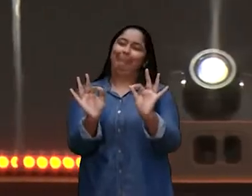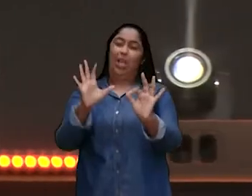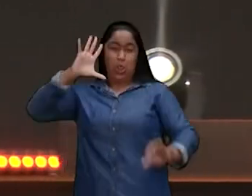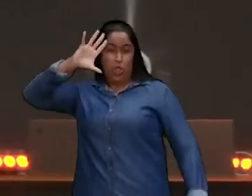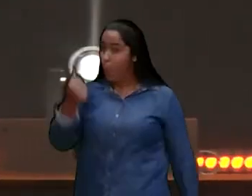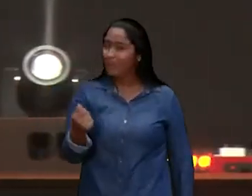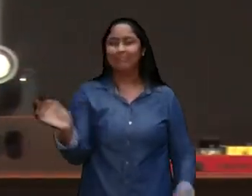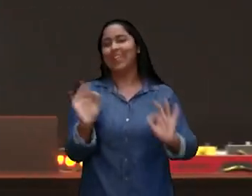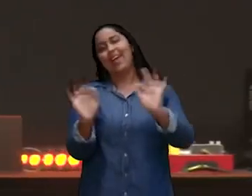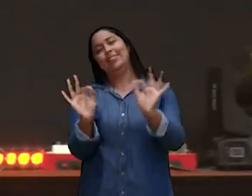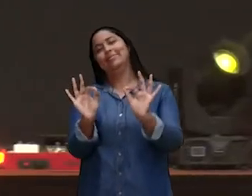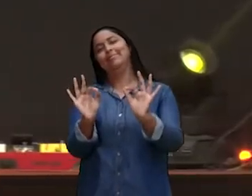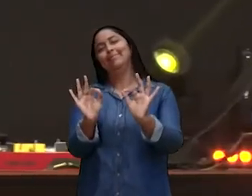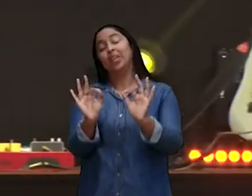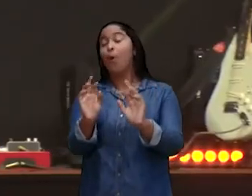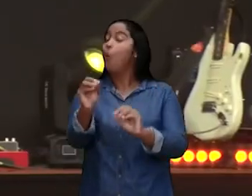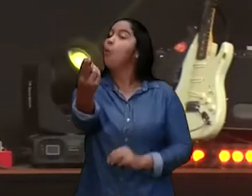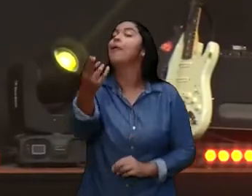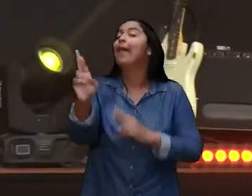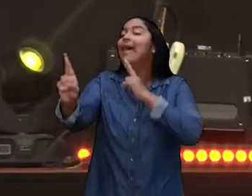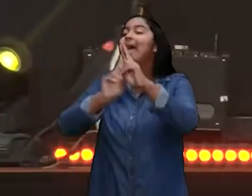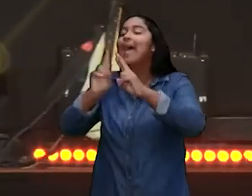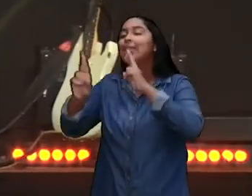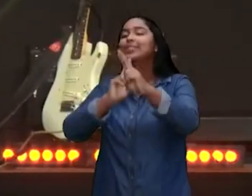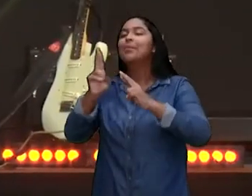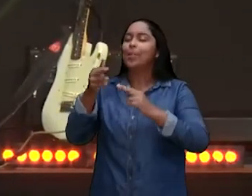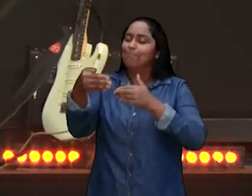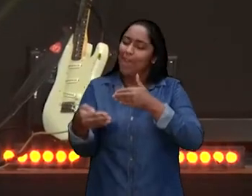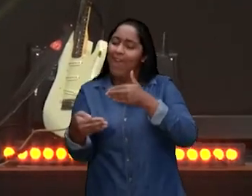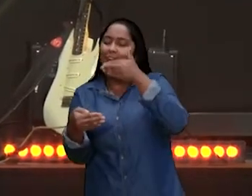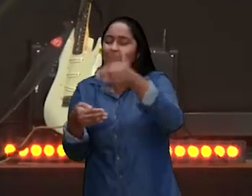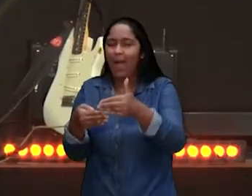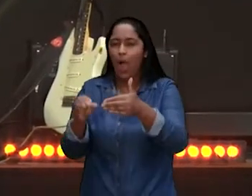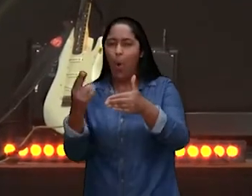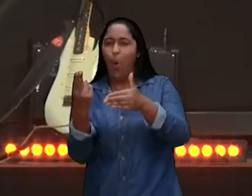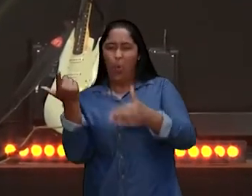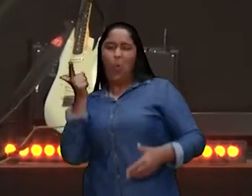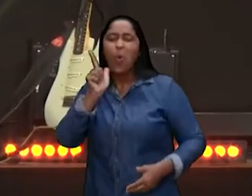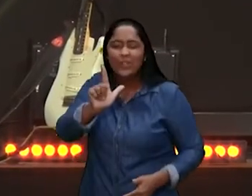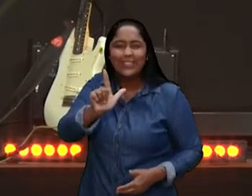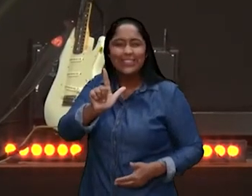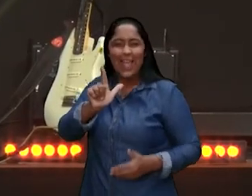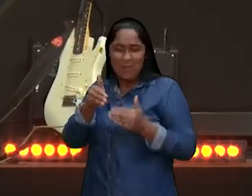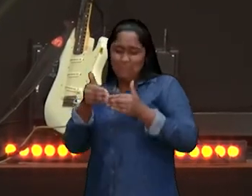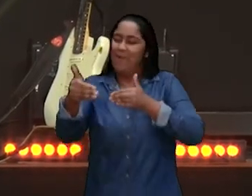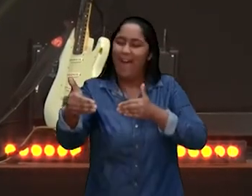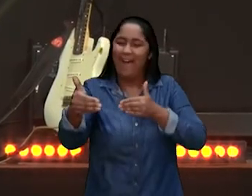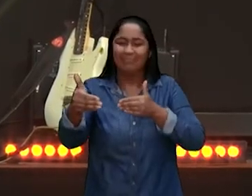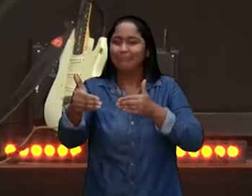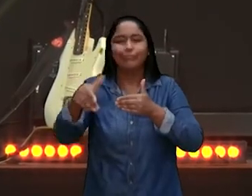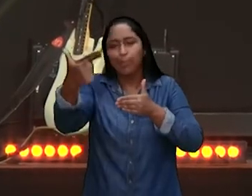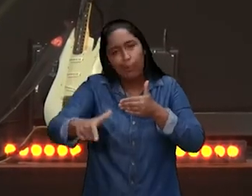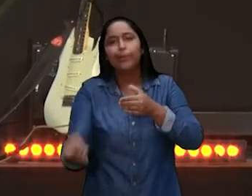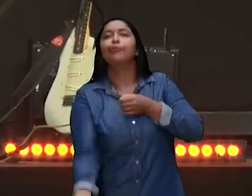e sempre anda para frente um passo dá um passo para trás anda para frente do